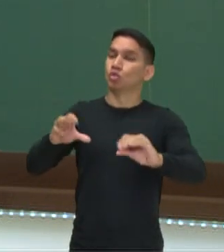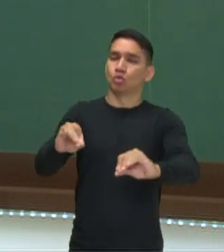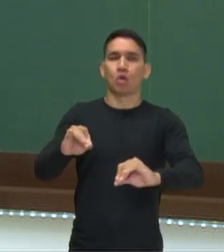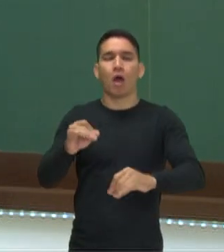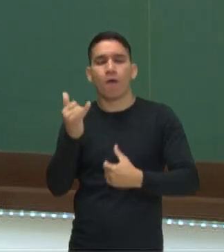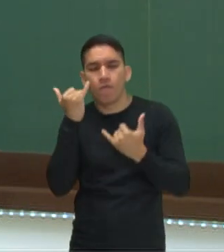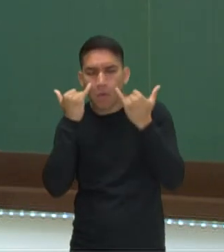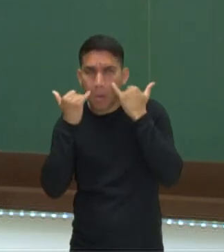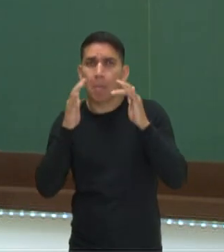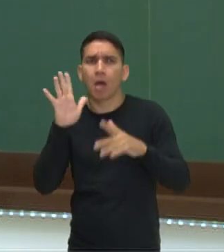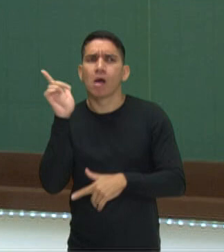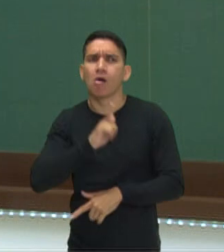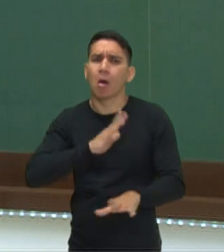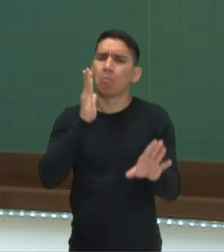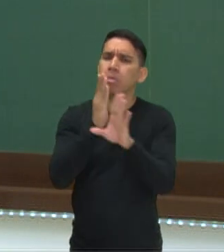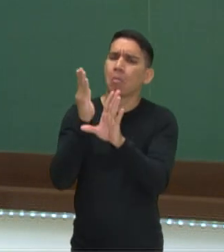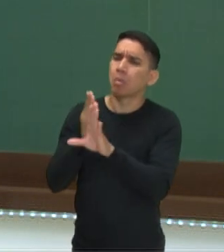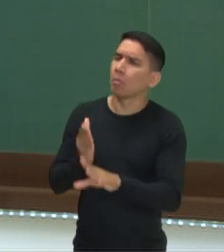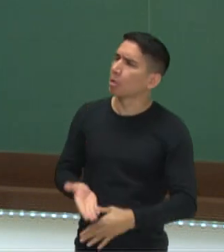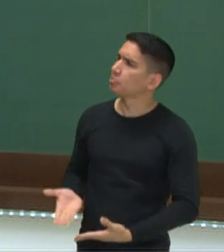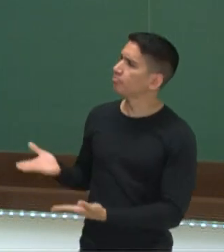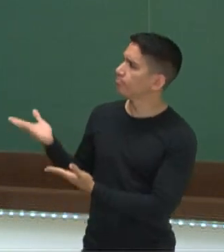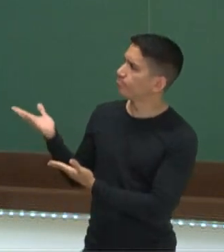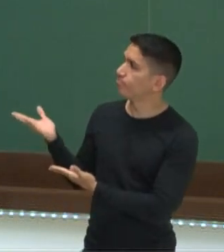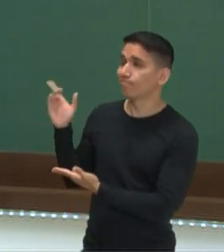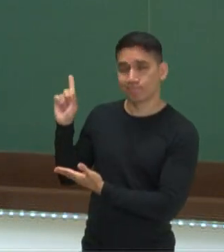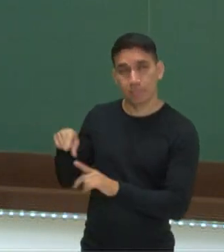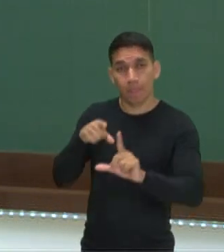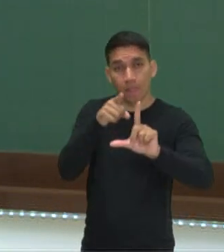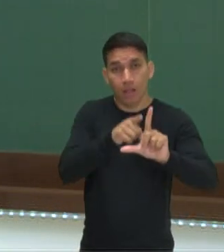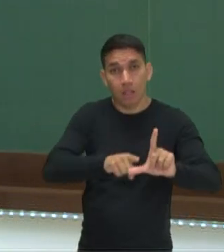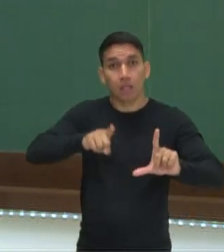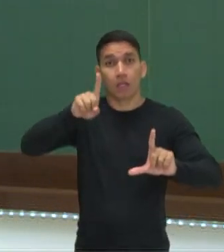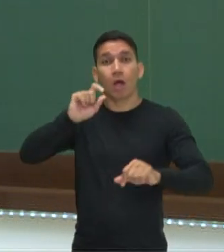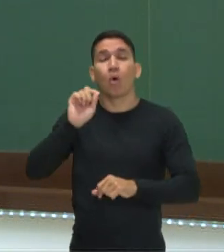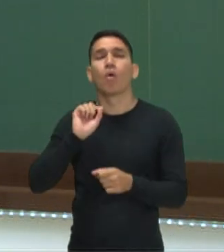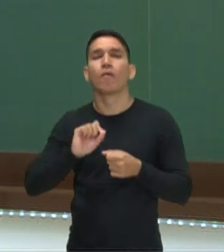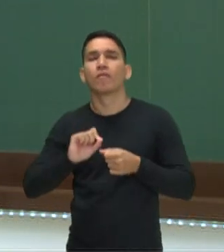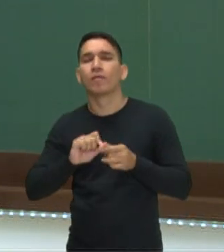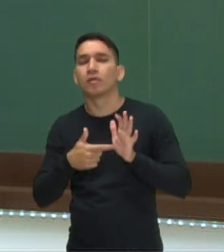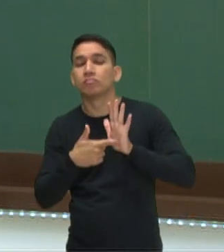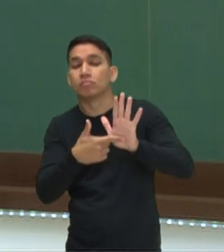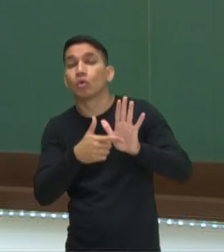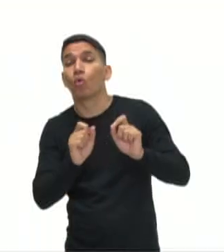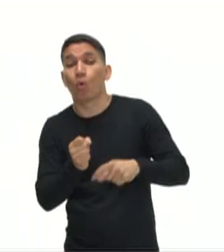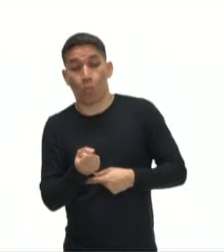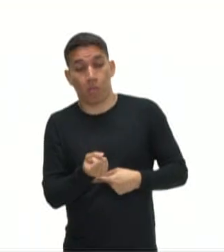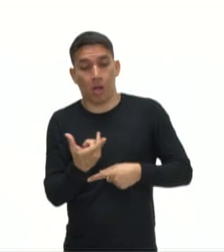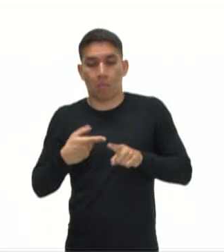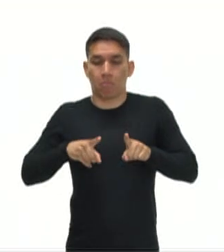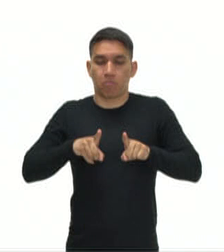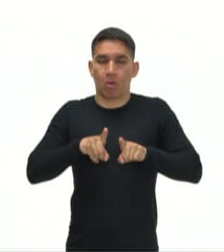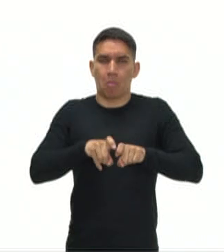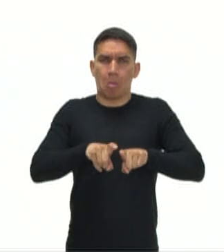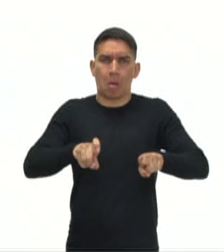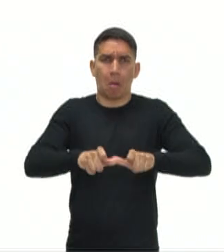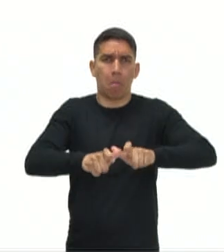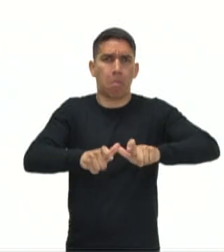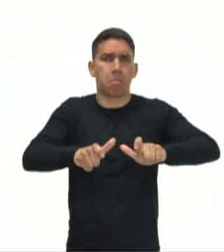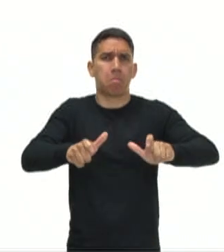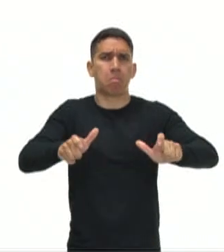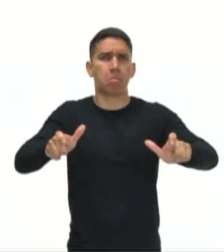para identificar, pessoal, que esse é o gráfico. O gráfico que vai representar o crescimento